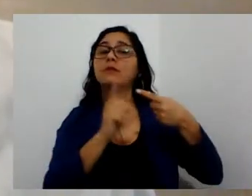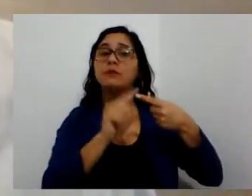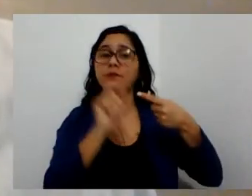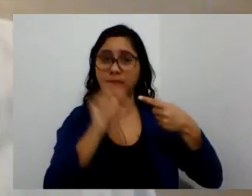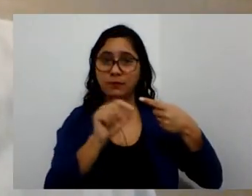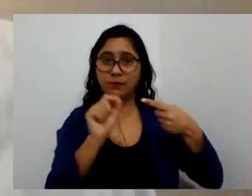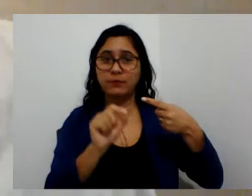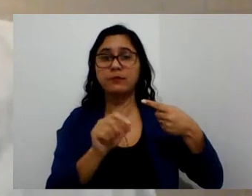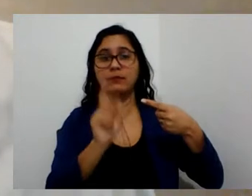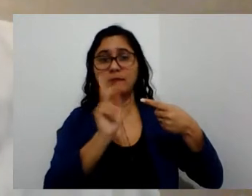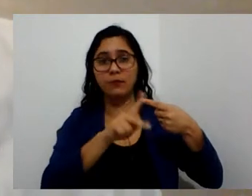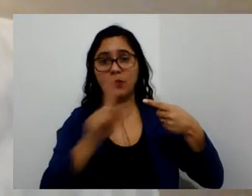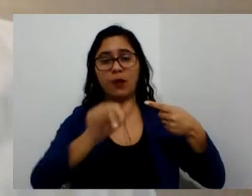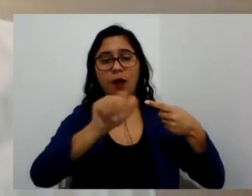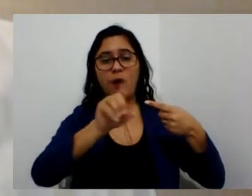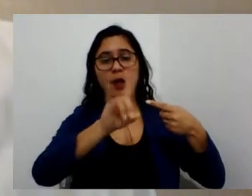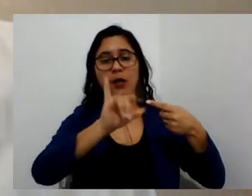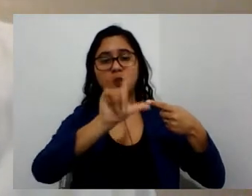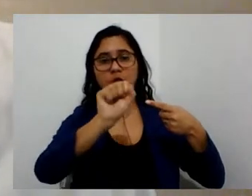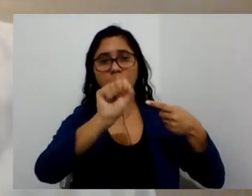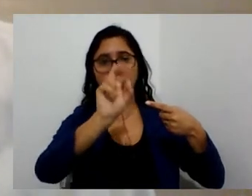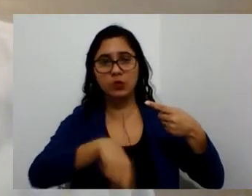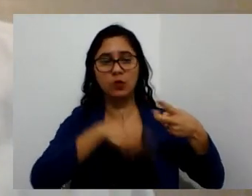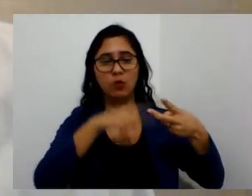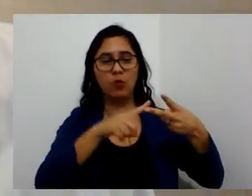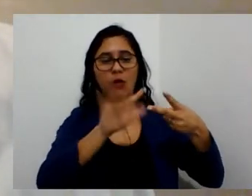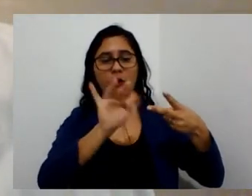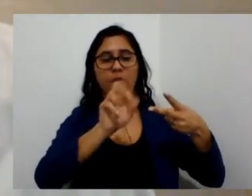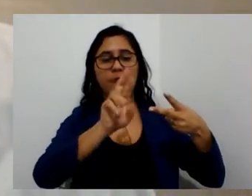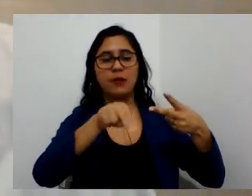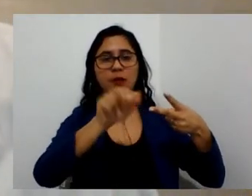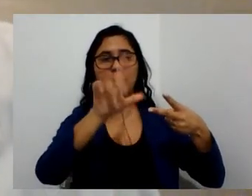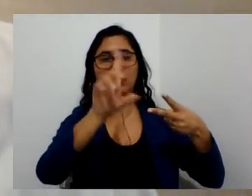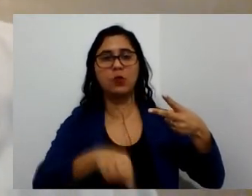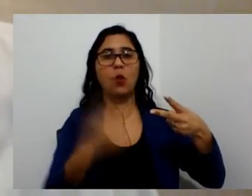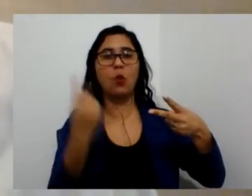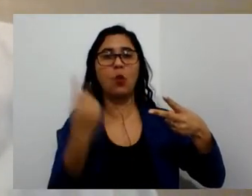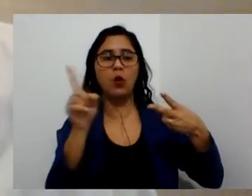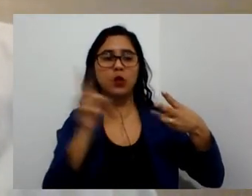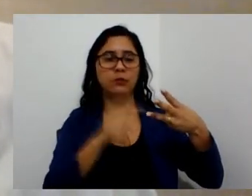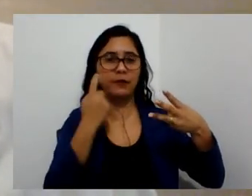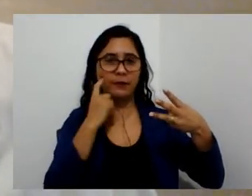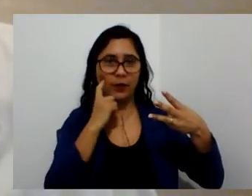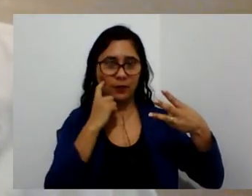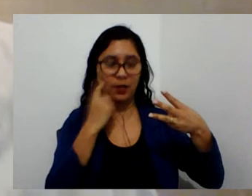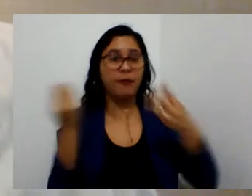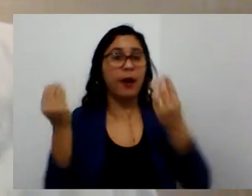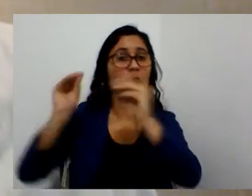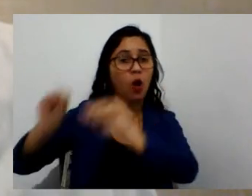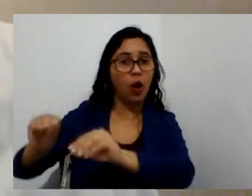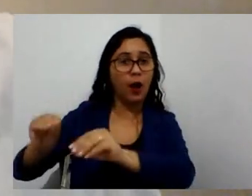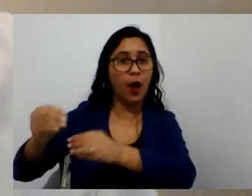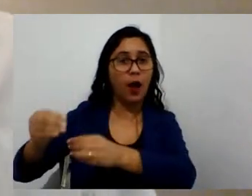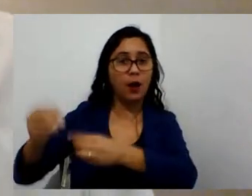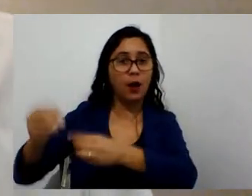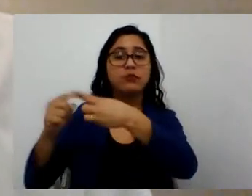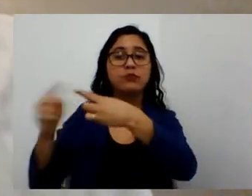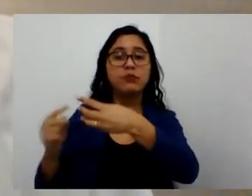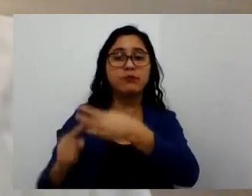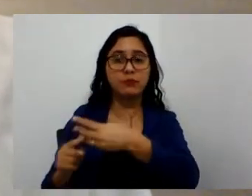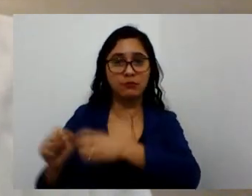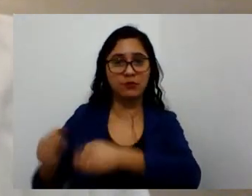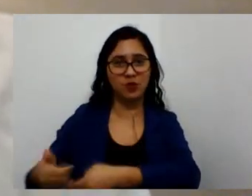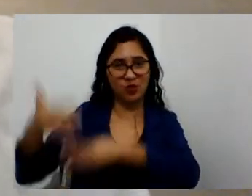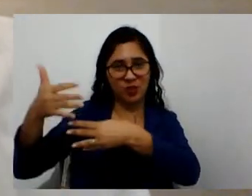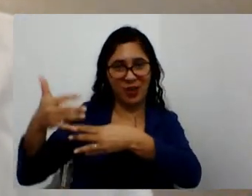professor Adilson, depois o professor Fernando, por último a professora Wanda. Vou pôr a ordem aqui no chat, né,